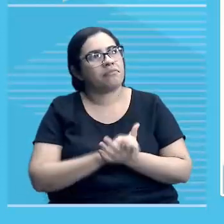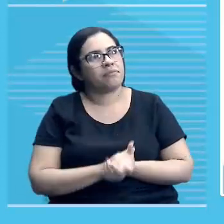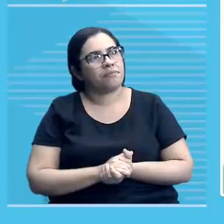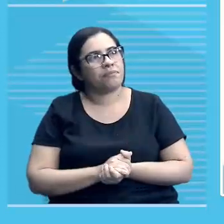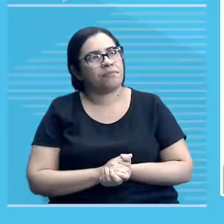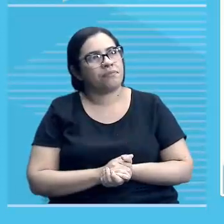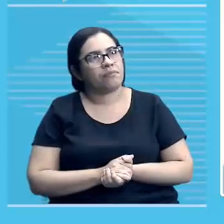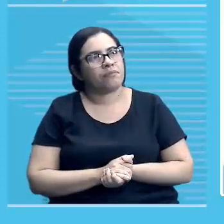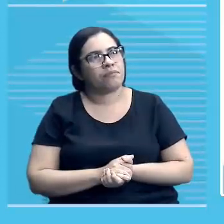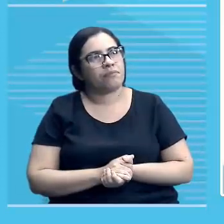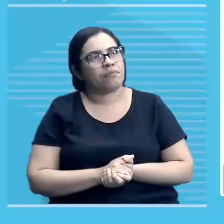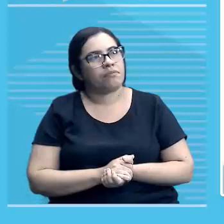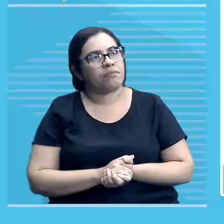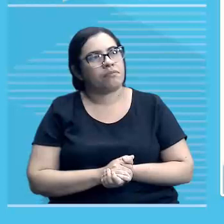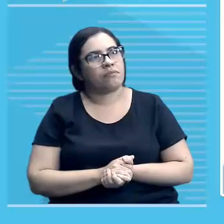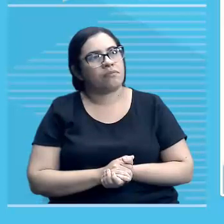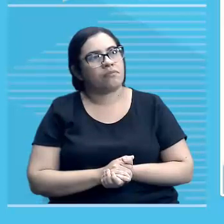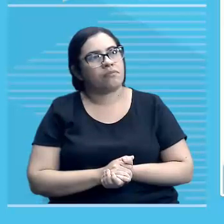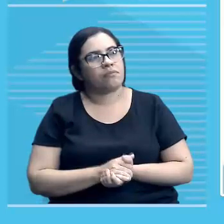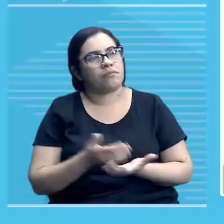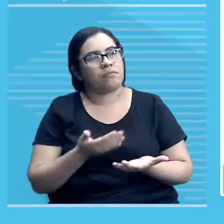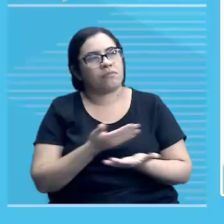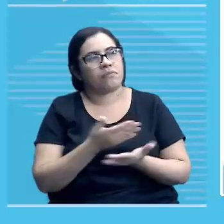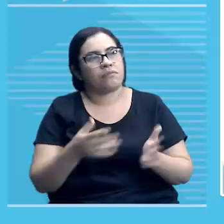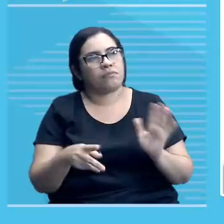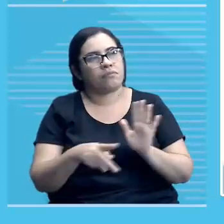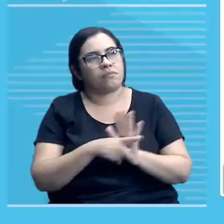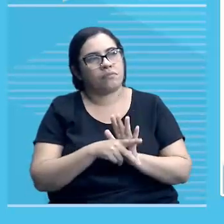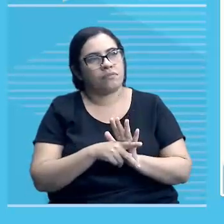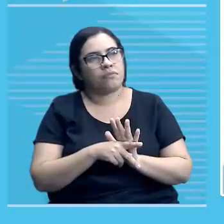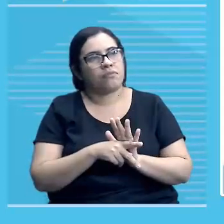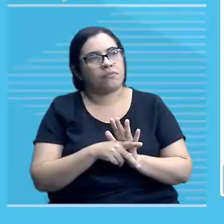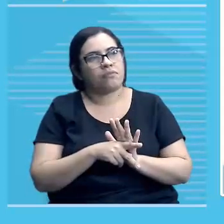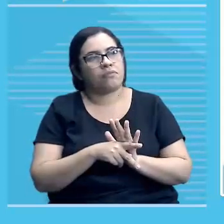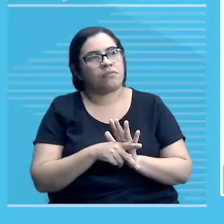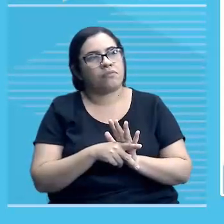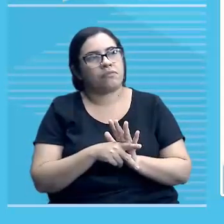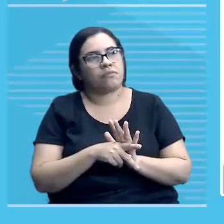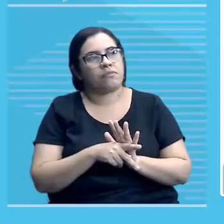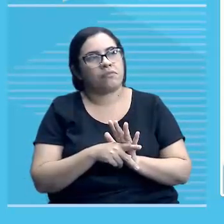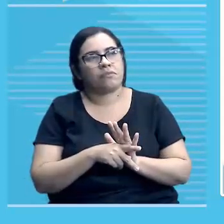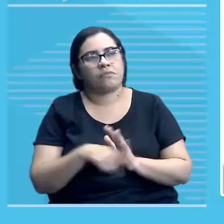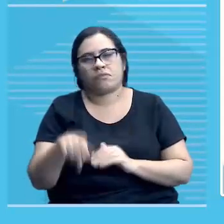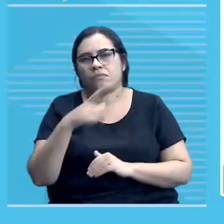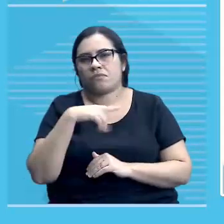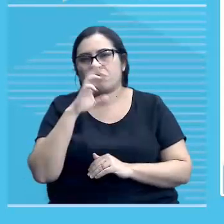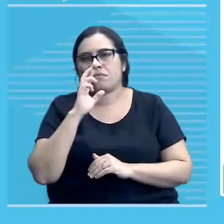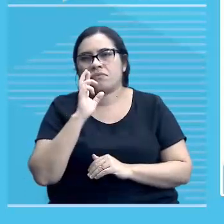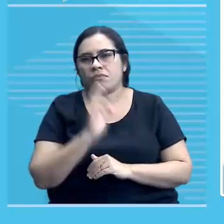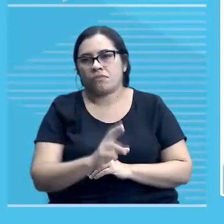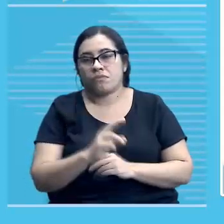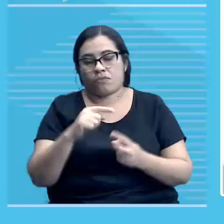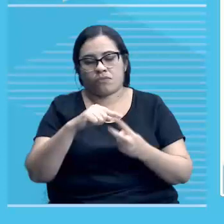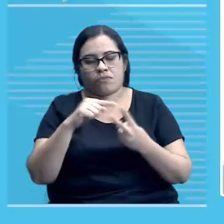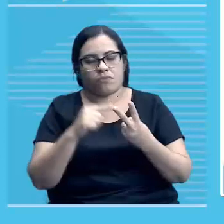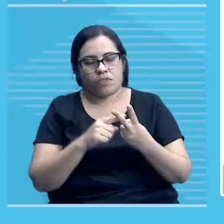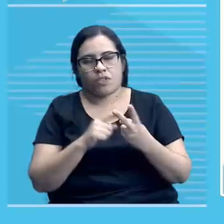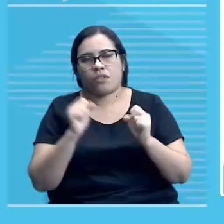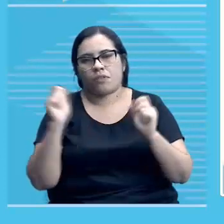4, qual deles são raízes da equação? Dá para a gente fazer essa questão aqui de duas